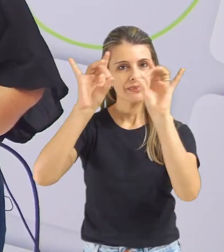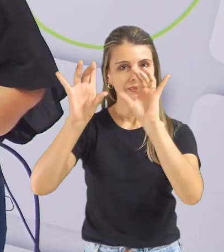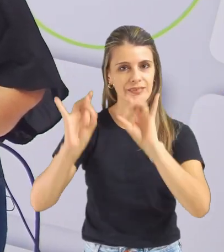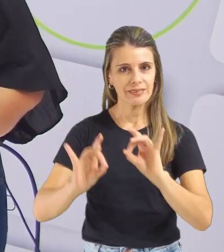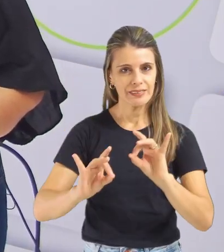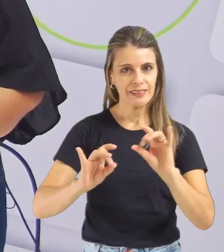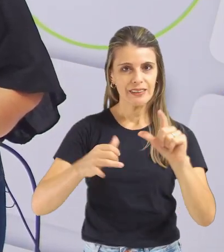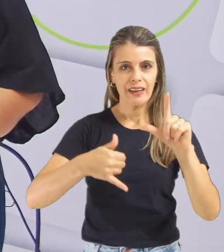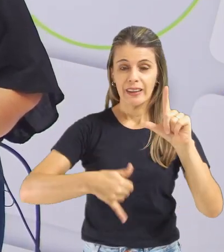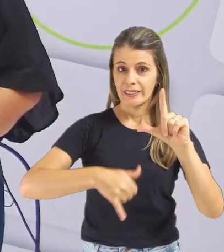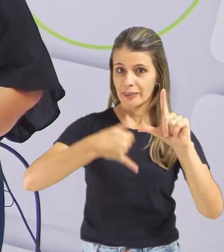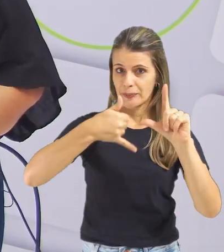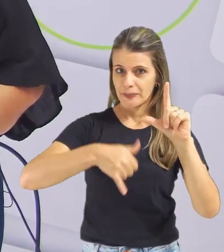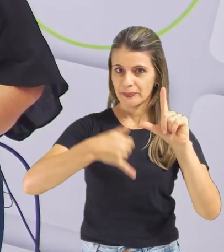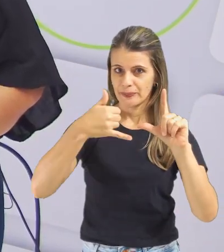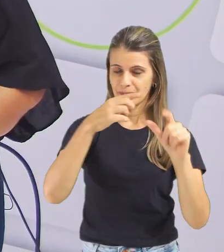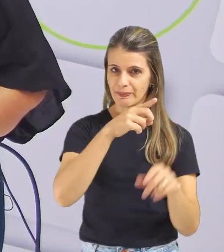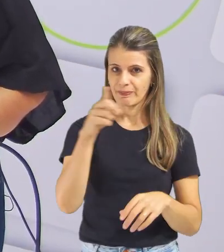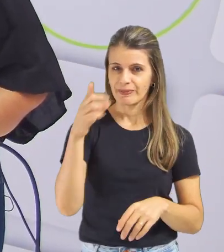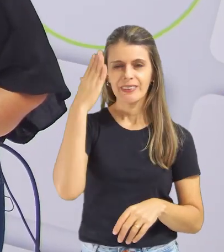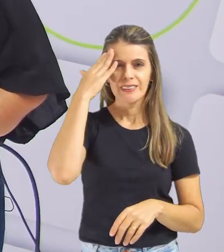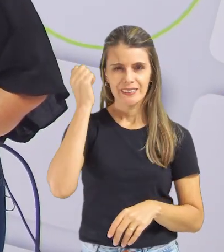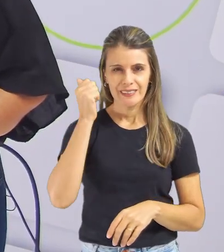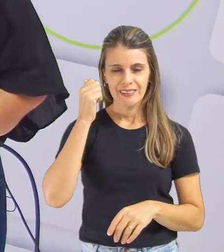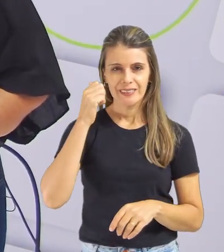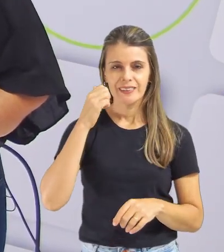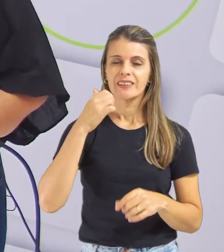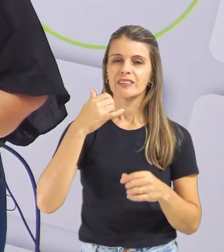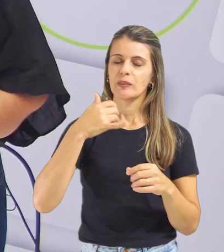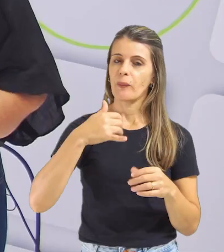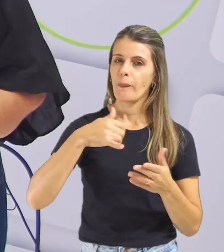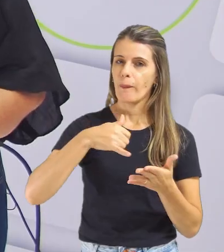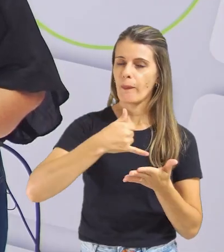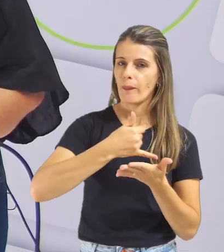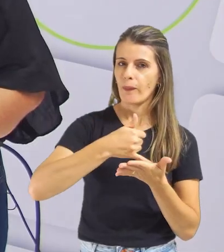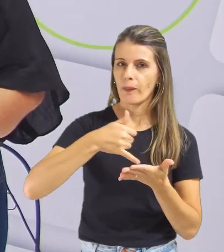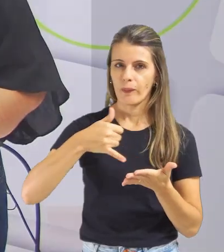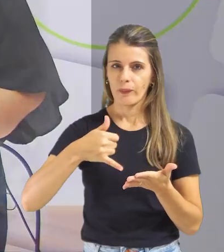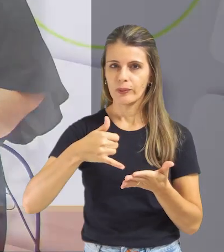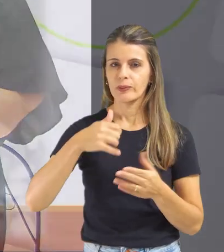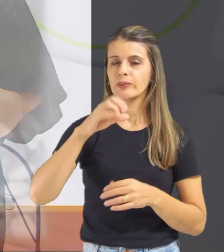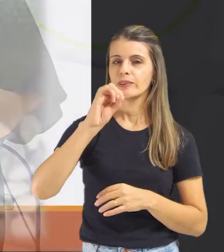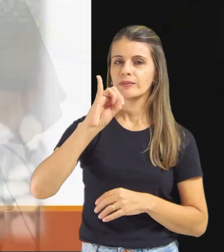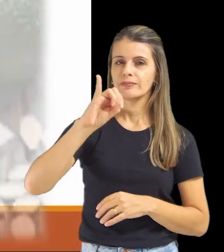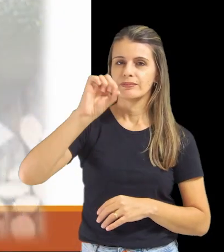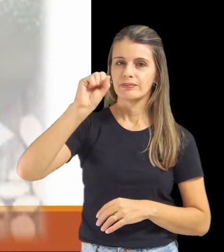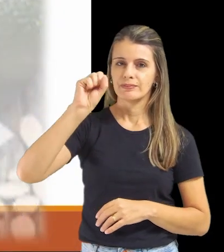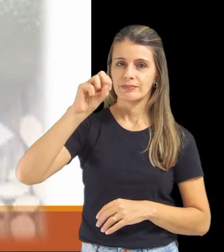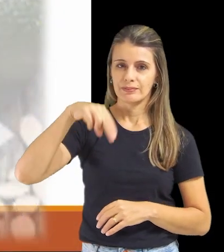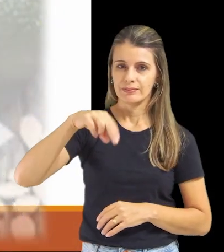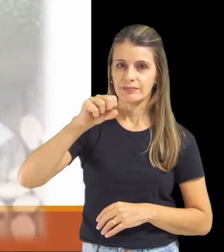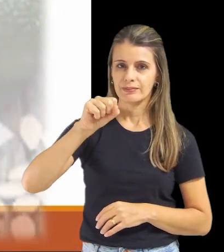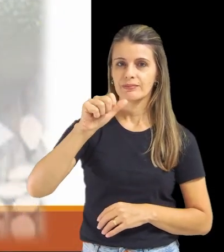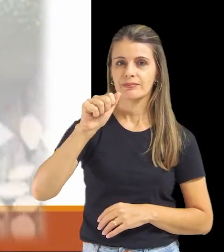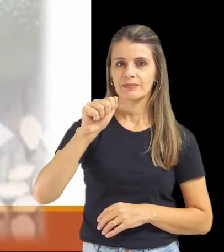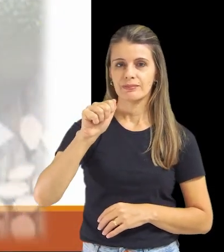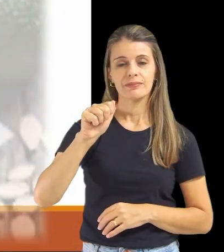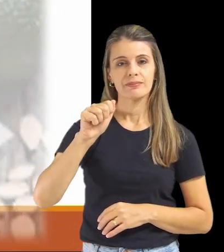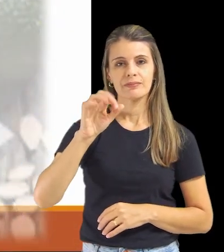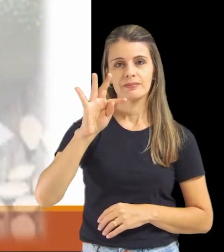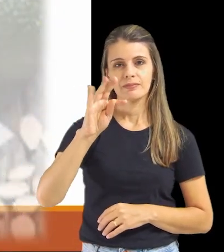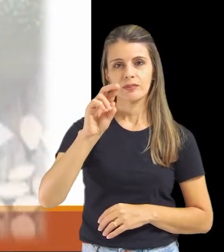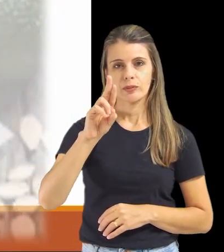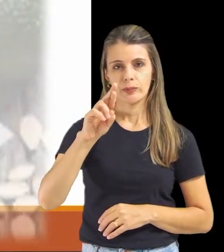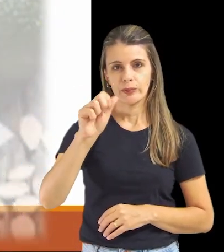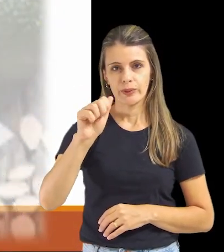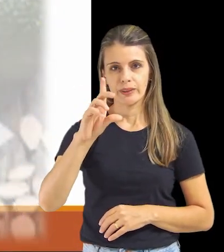especial que são os lipídios. Vocês sabem a diferença entre gordura saturada e insaturada? É um dos conceitos que nós